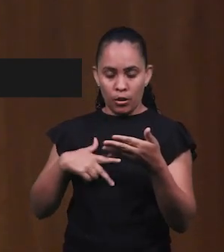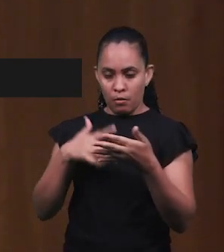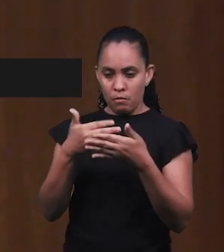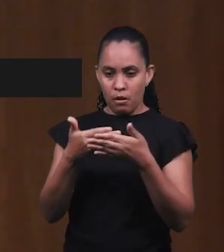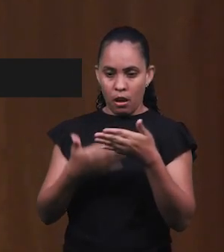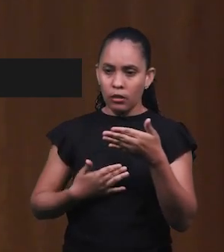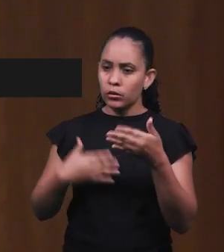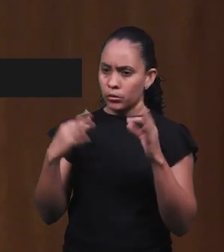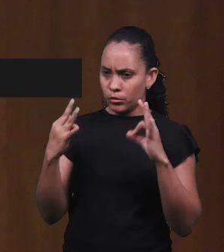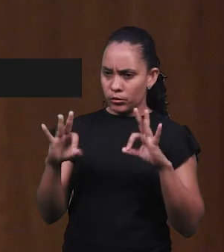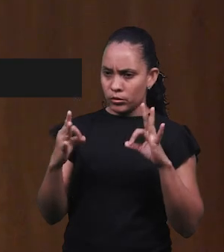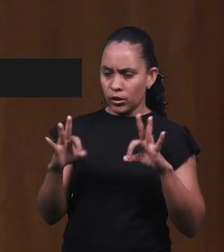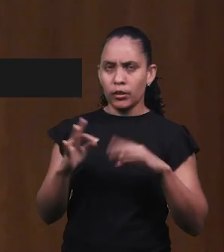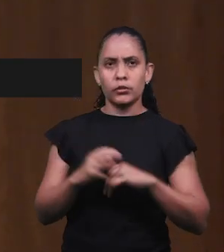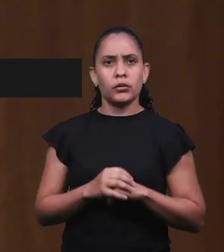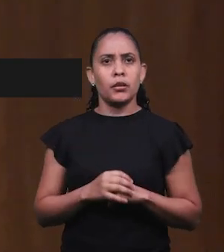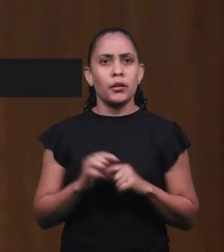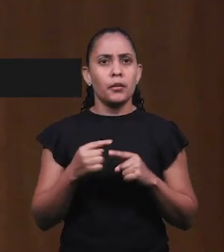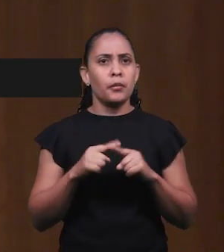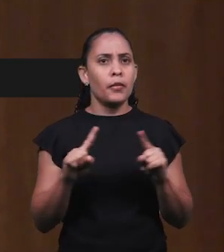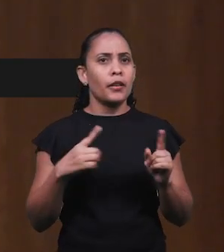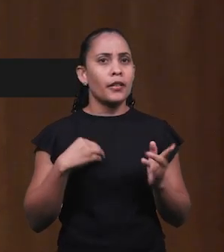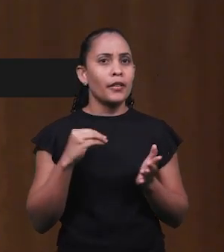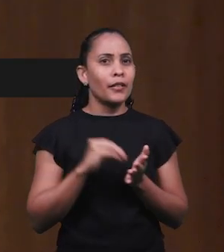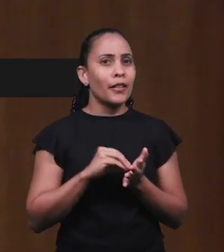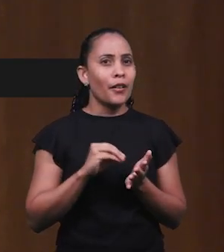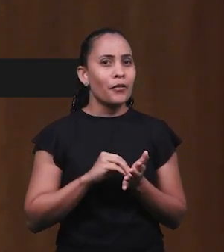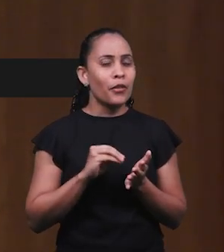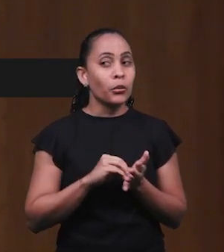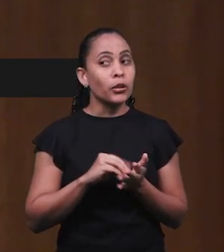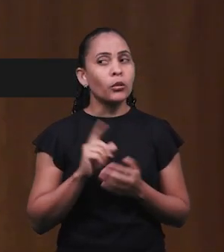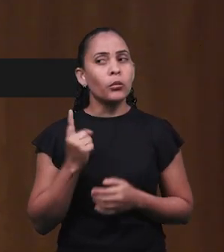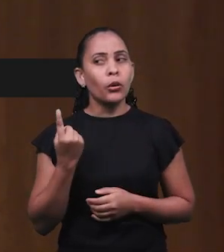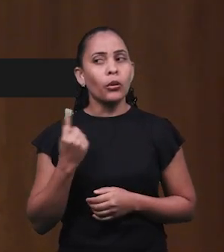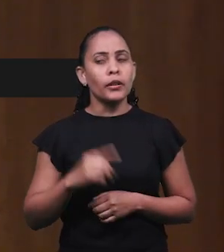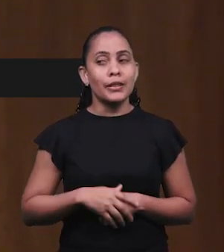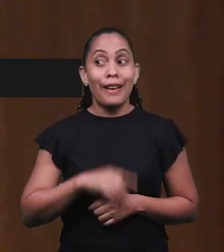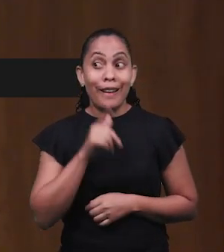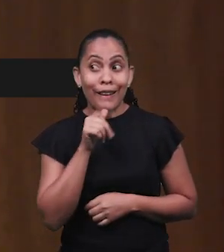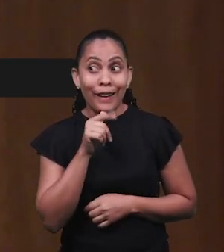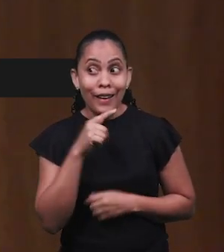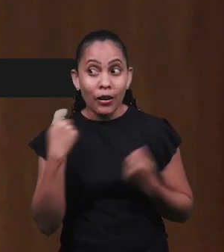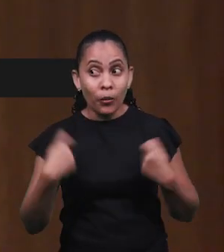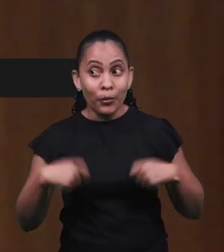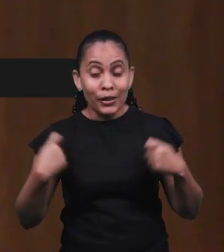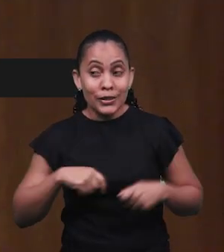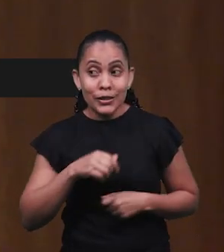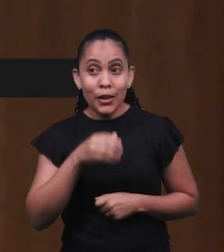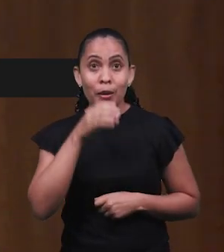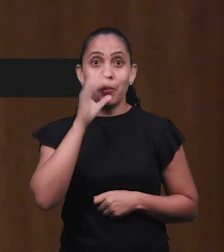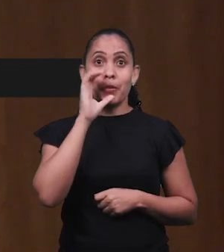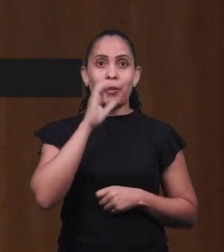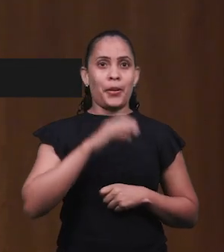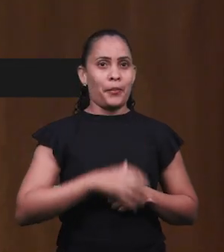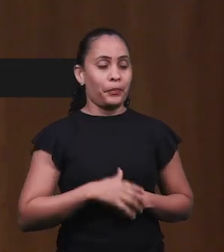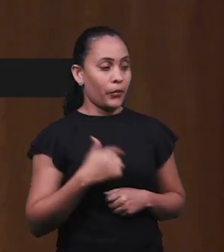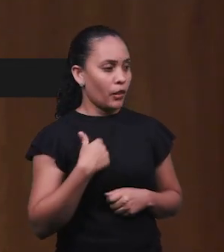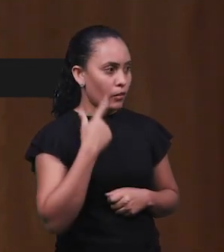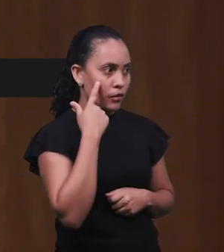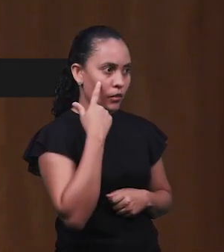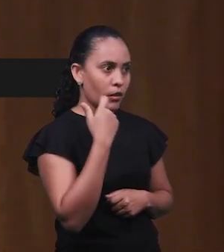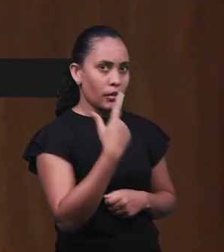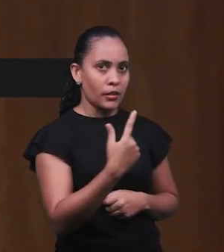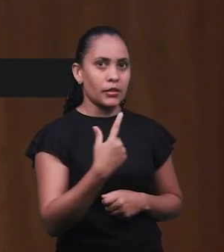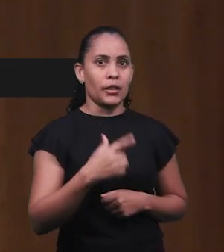tá tudo certo, está filtrando bem, agora está faltando combustível, você tem que beber mais água. Sim. Porque eu achei interessante, você tem que